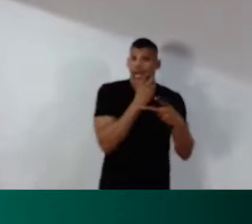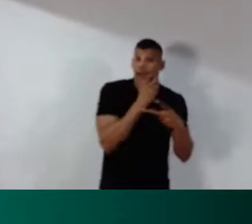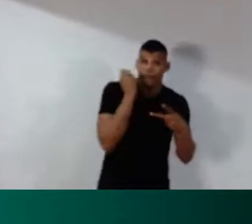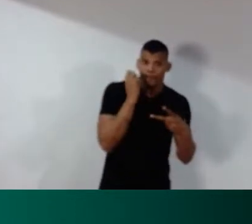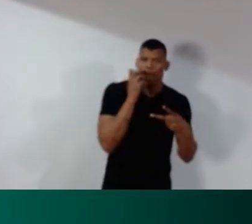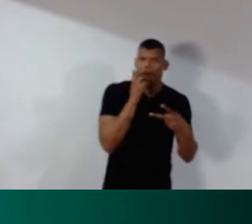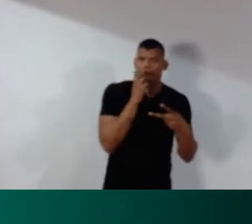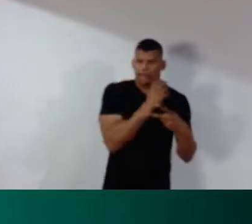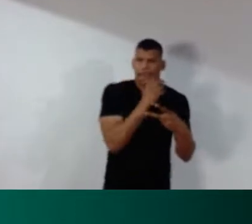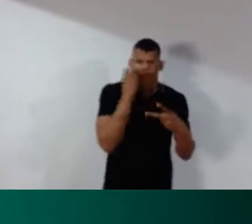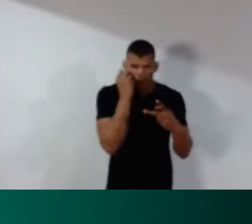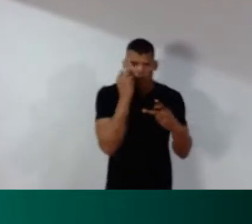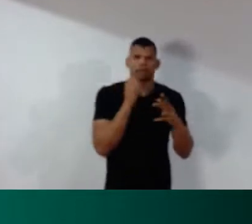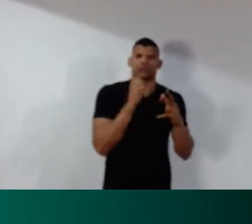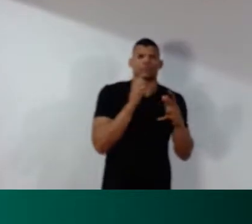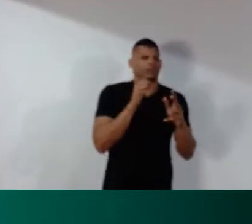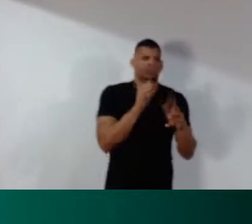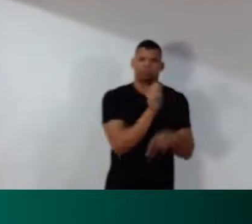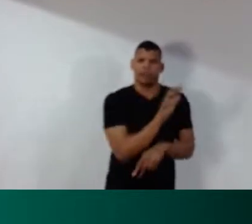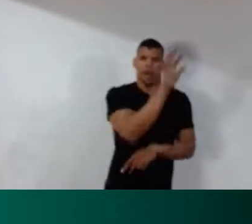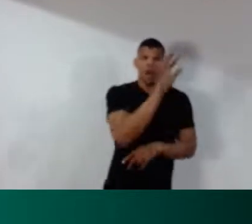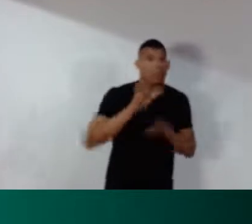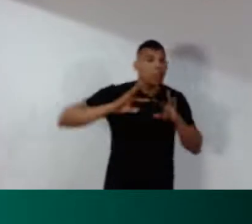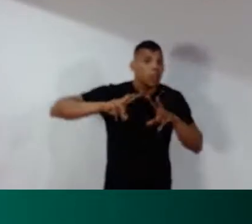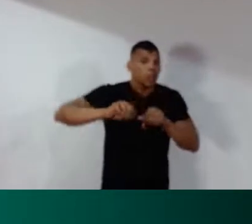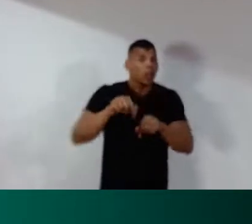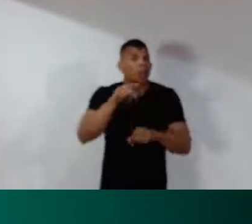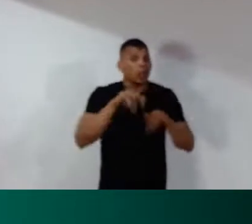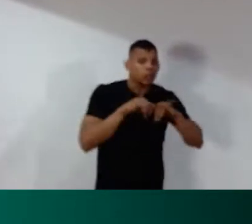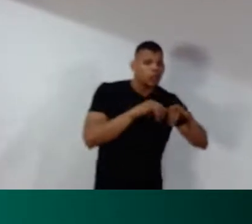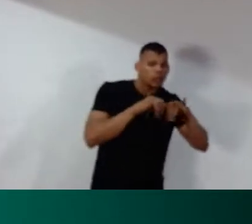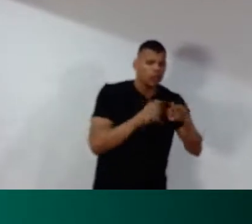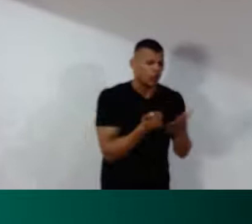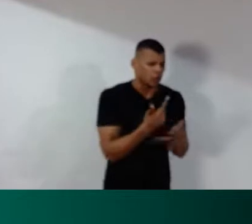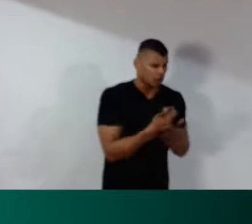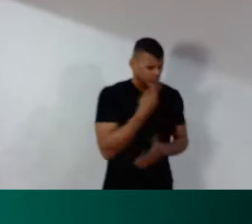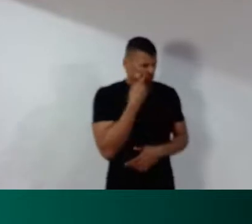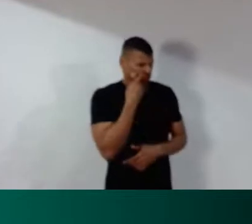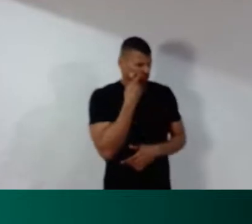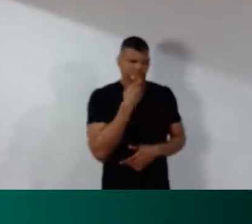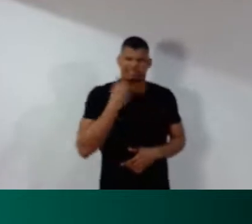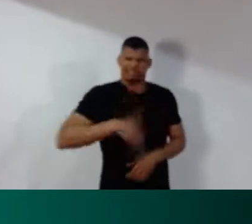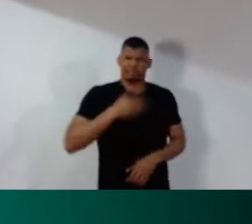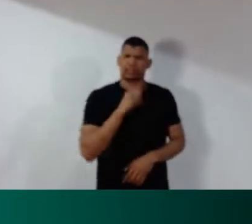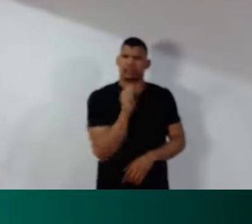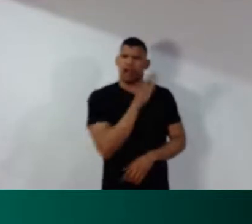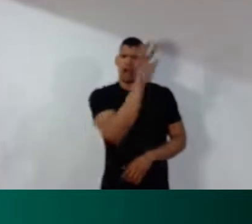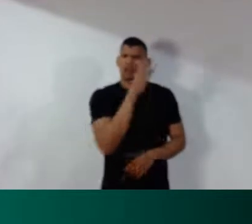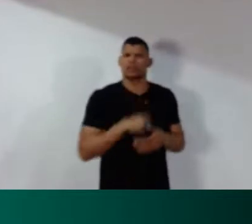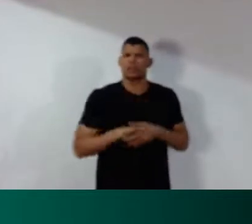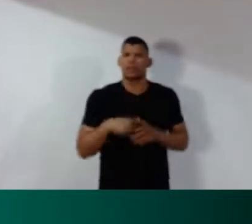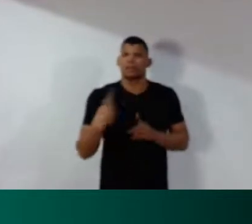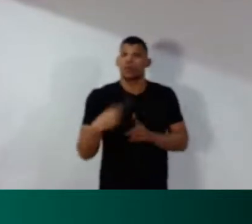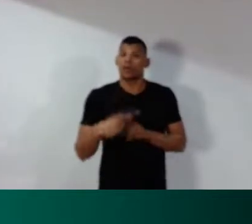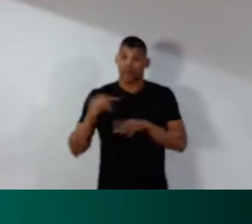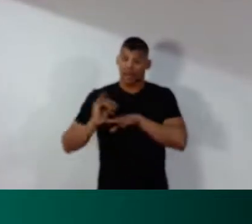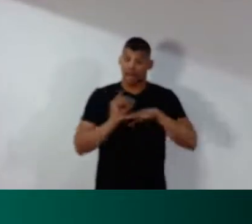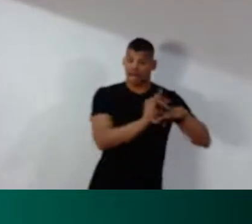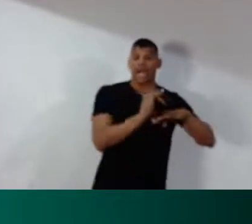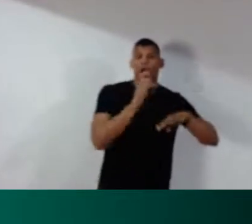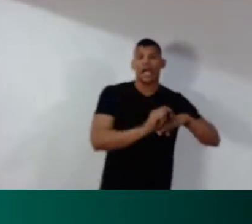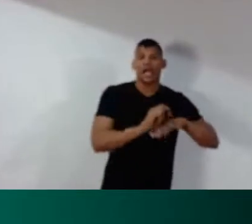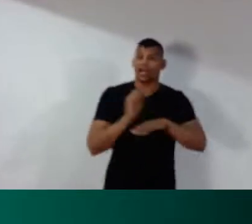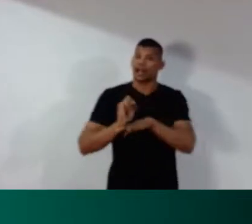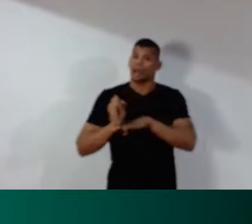subir tudo que você compra no Mercado porque chega de o e caminhão vende que eu é disso é